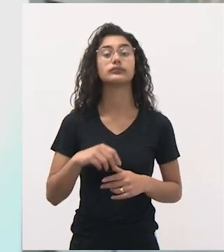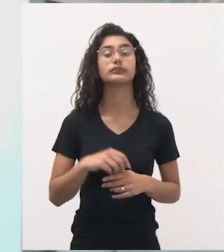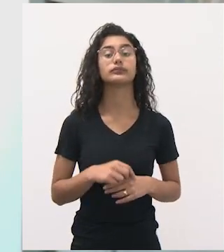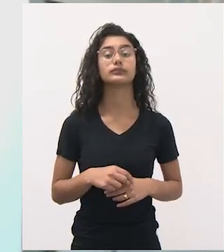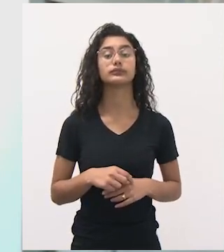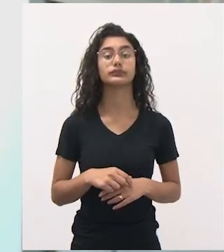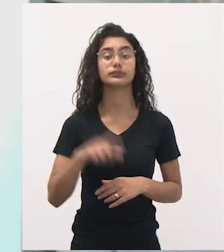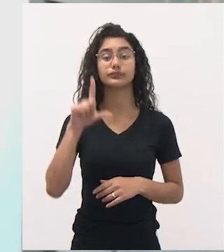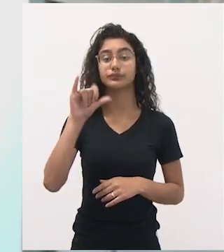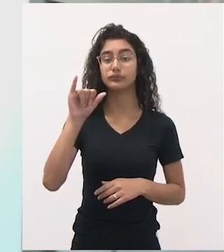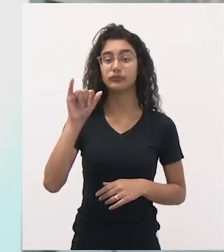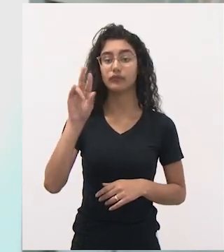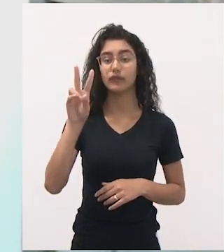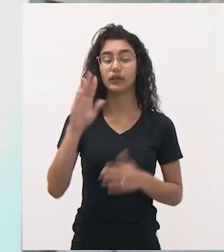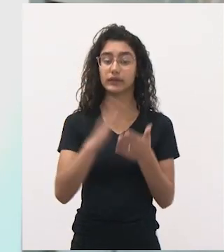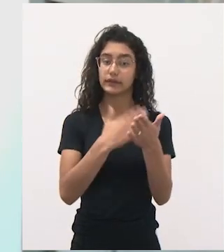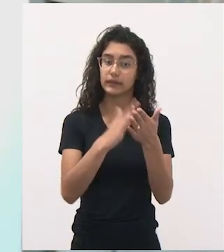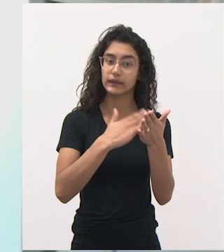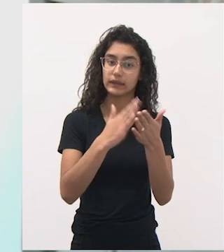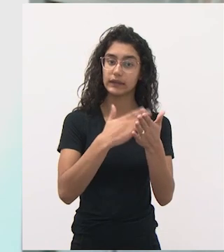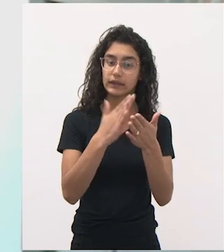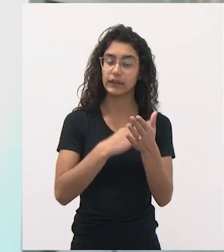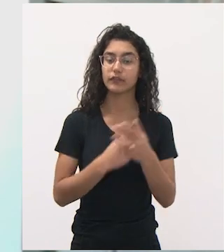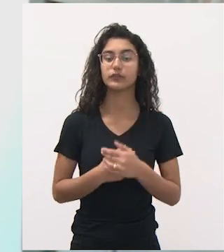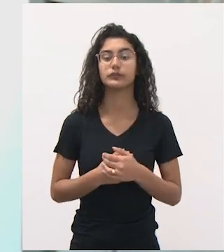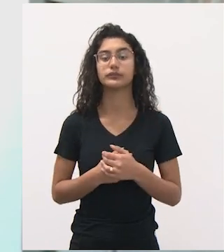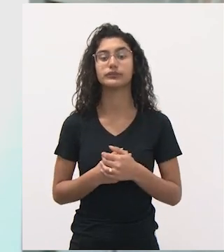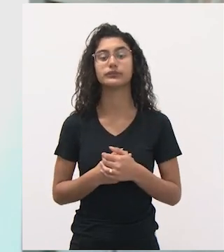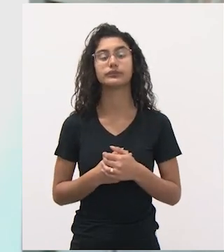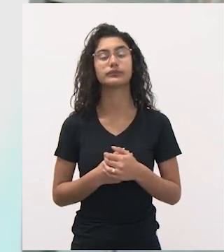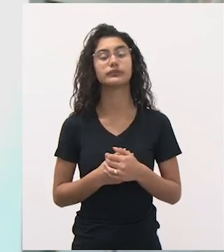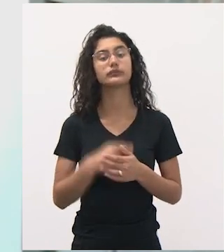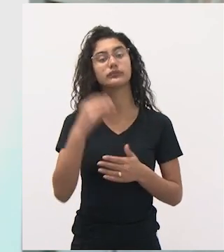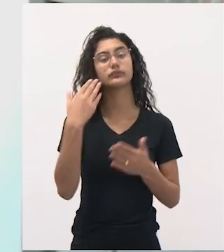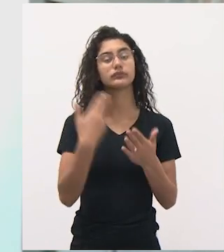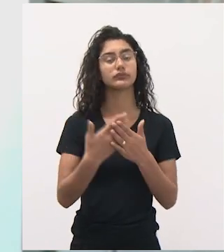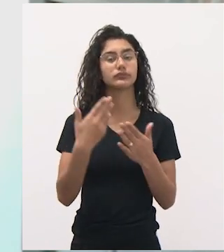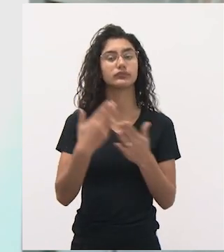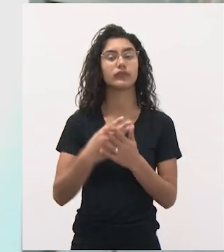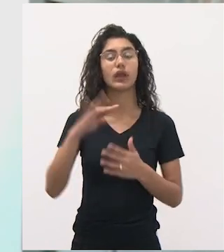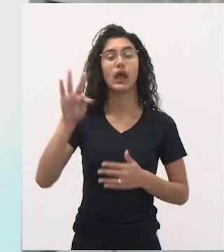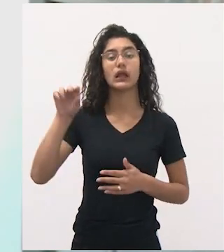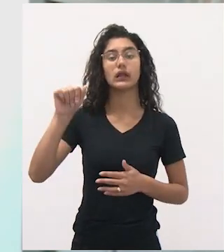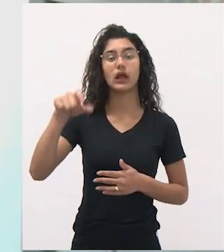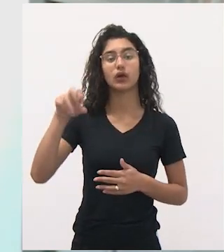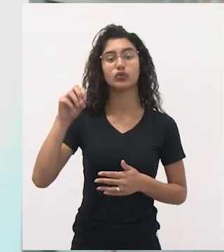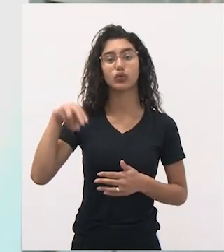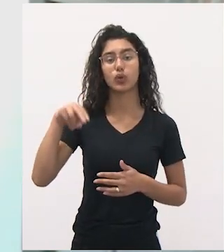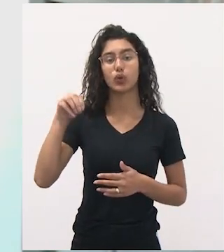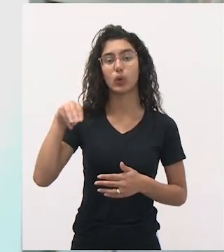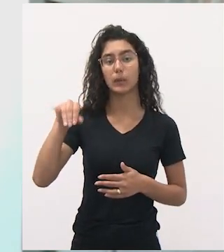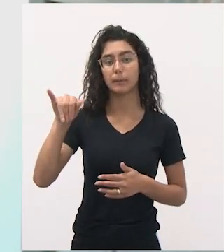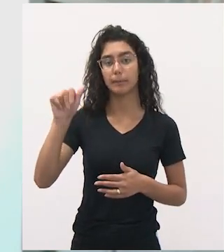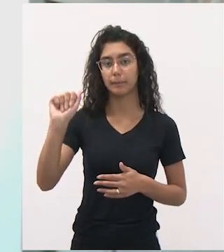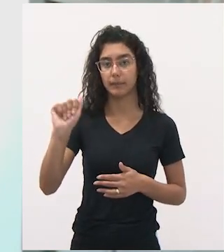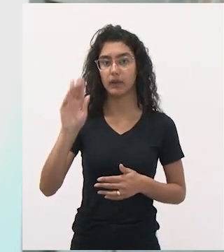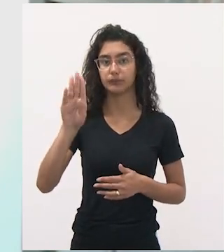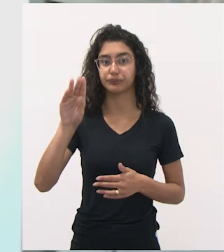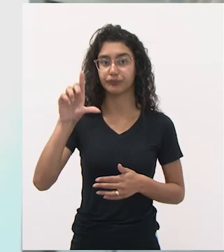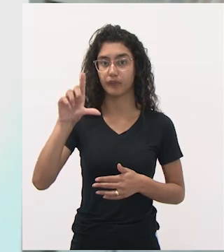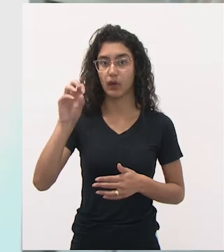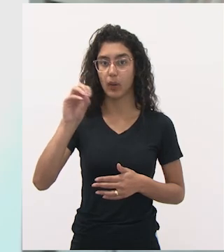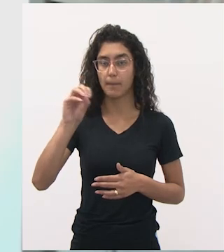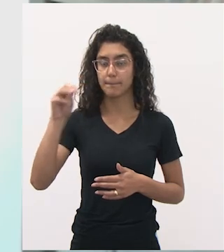bem fininho, pequenininho, tranquilo para a gente estudar, que é a Taxonomia dos Objetivos Educacionais de Bloom. E